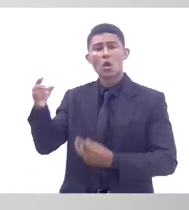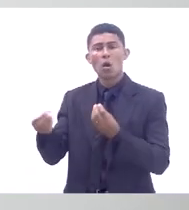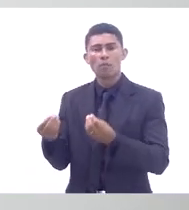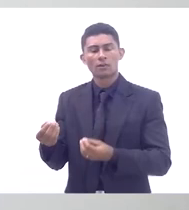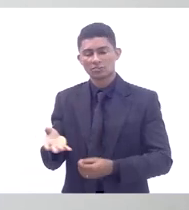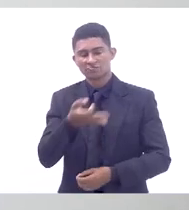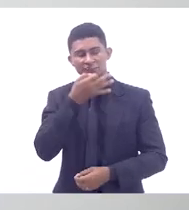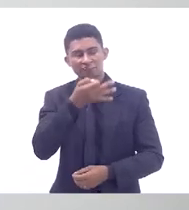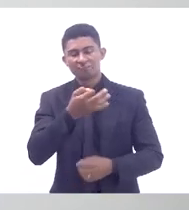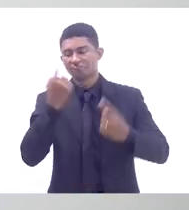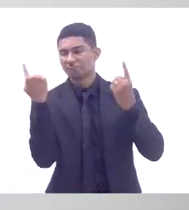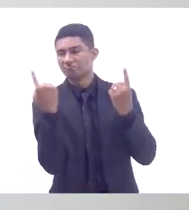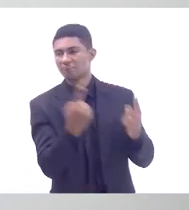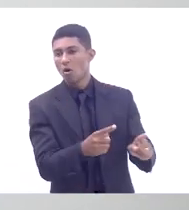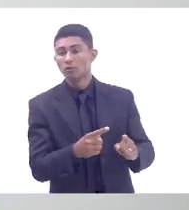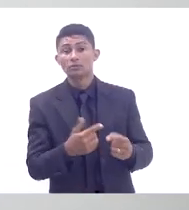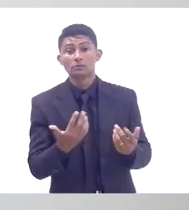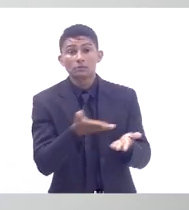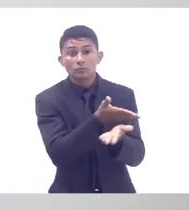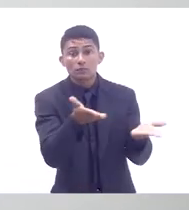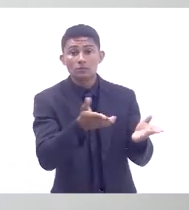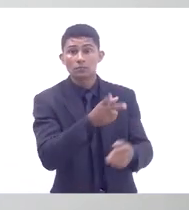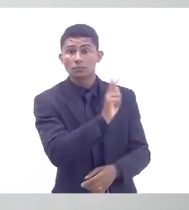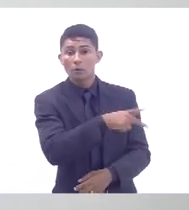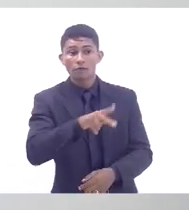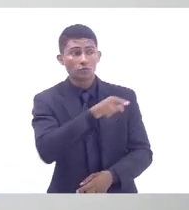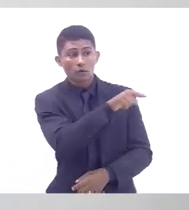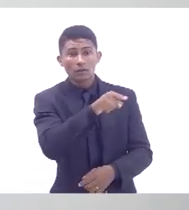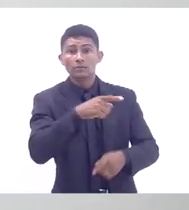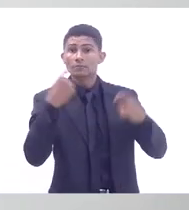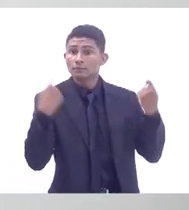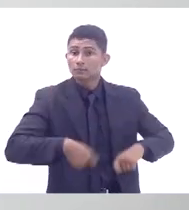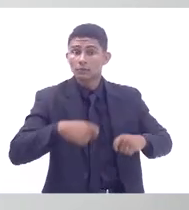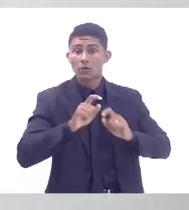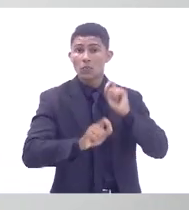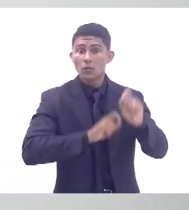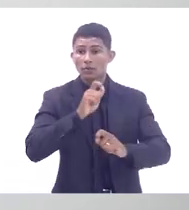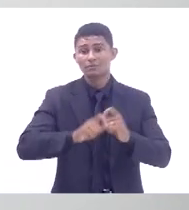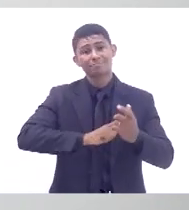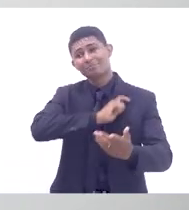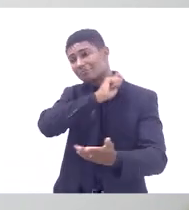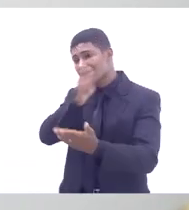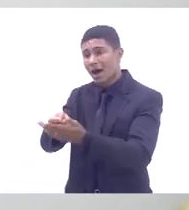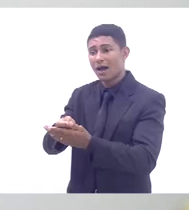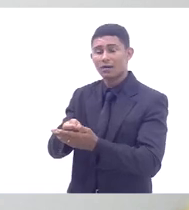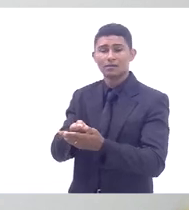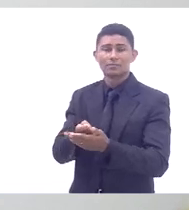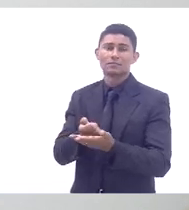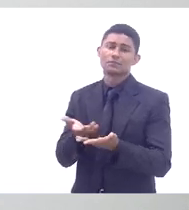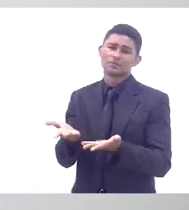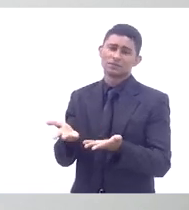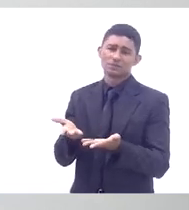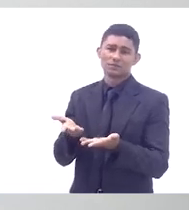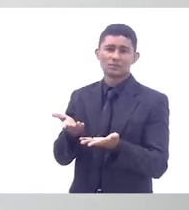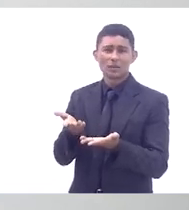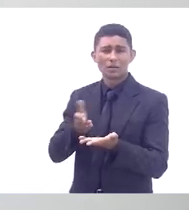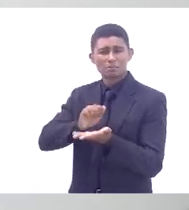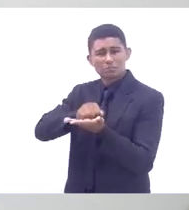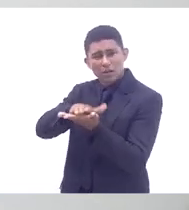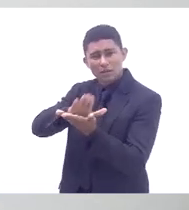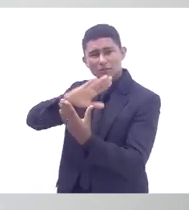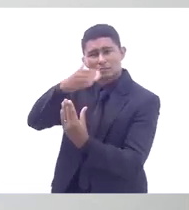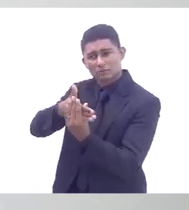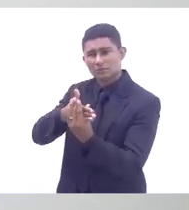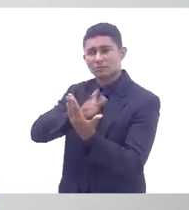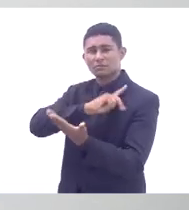contrários obrigando aos professores a pagamento das custas do processo e são esses que